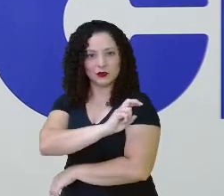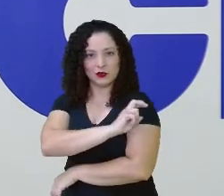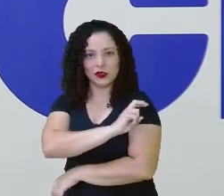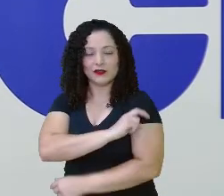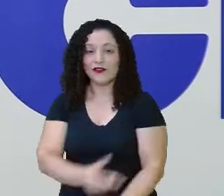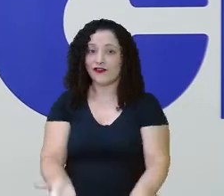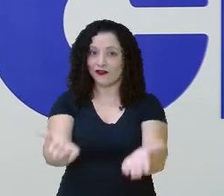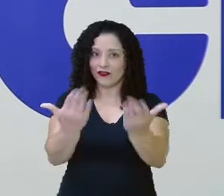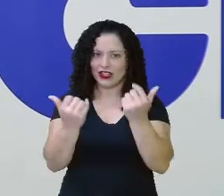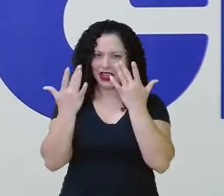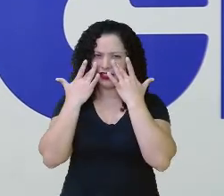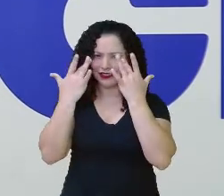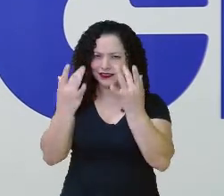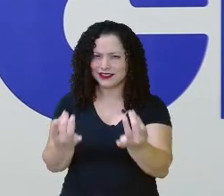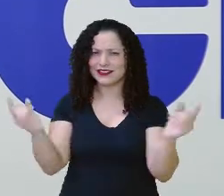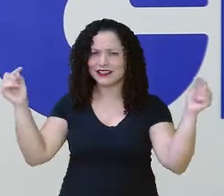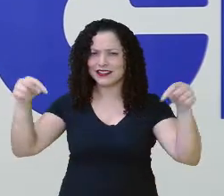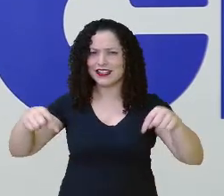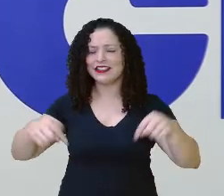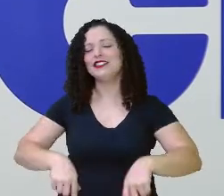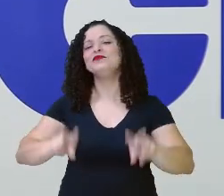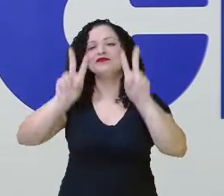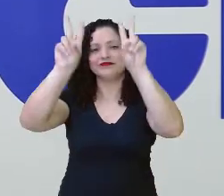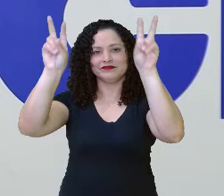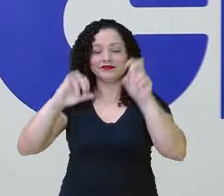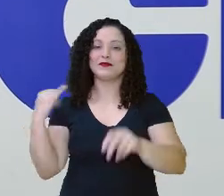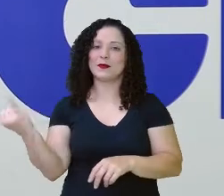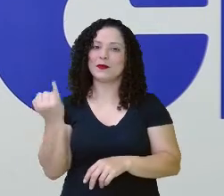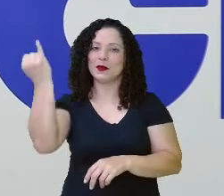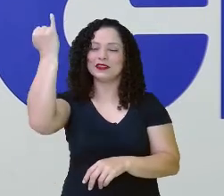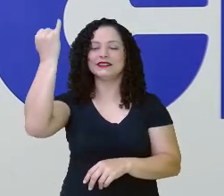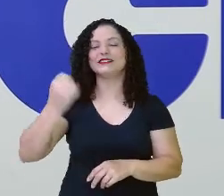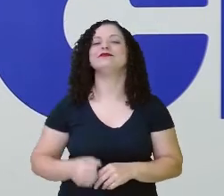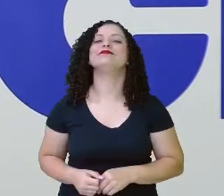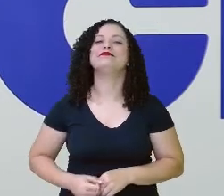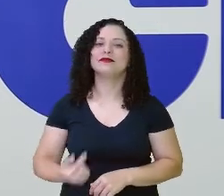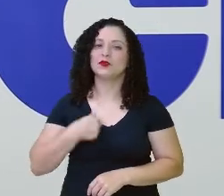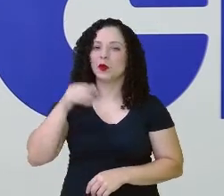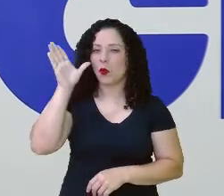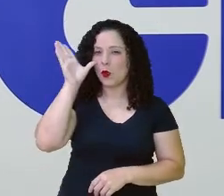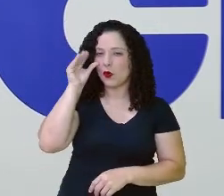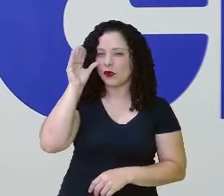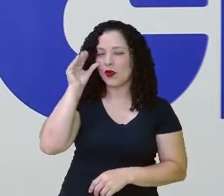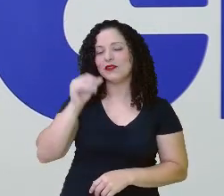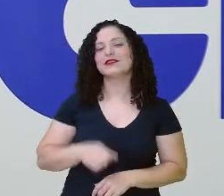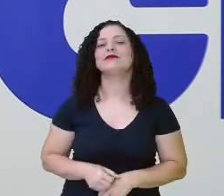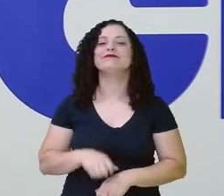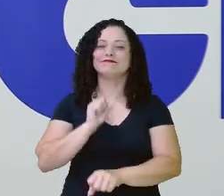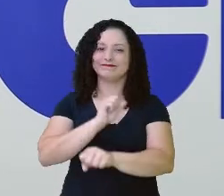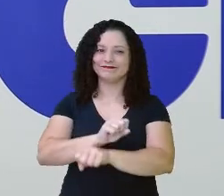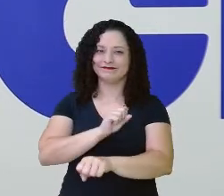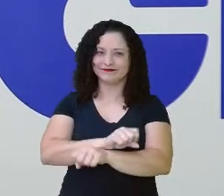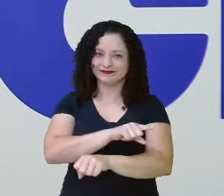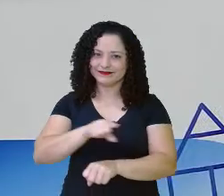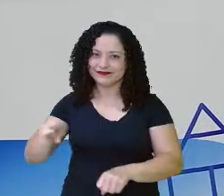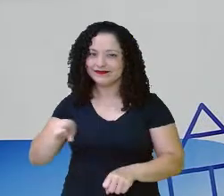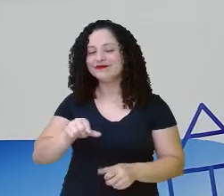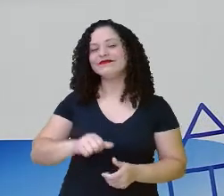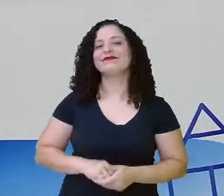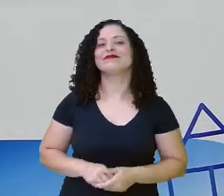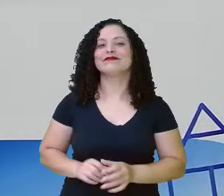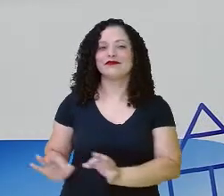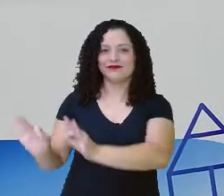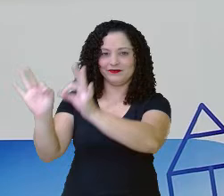muito importante. Faz toda a diferença na vida da gente, viu? Eu estou aqui curiosa. Manda a tua mensagem. Fica acompanhando